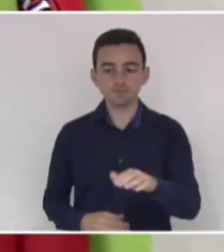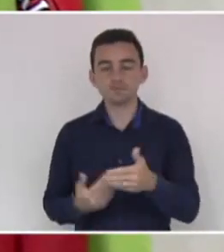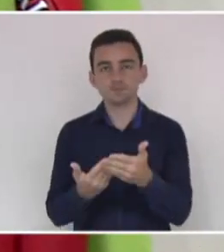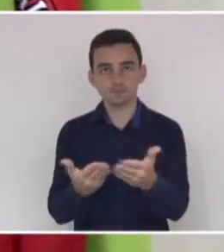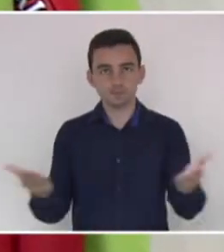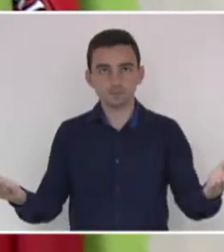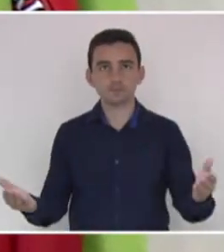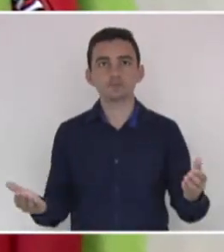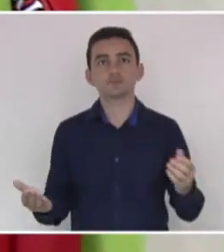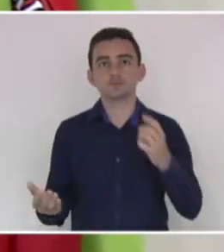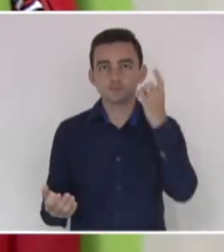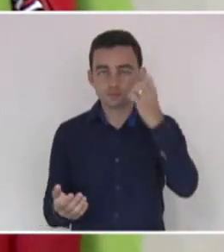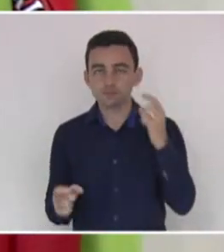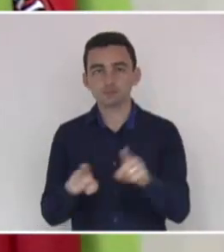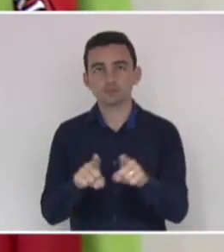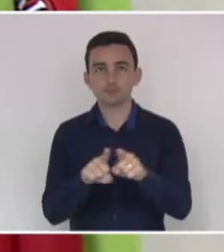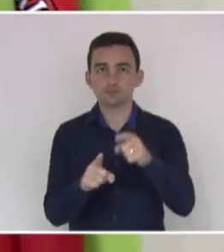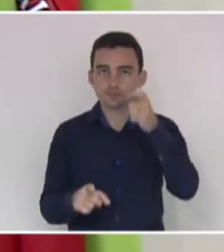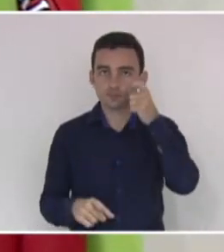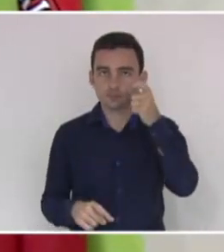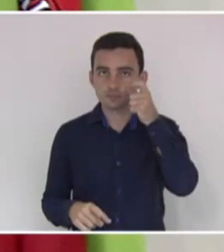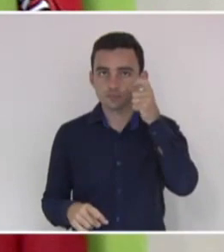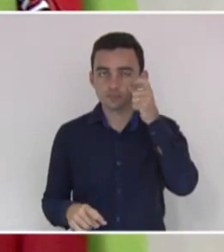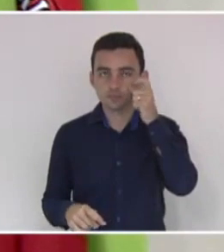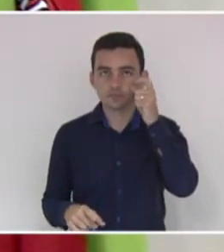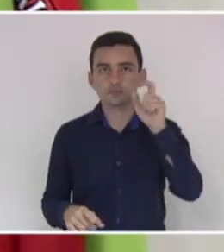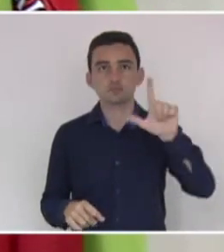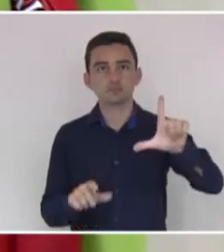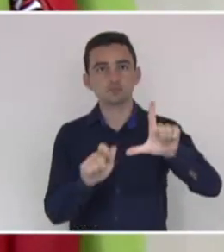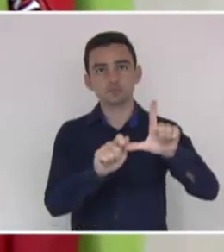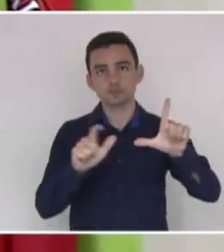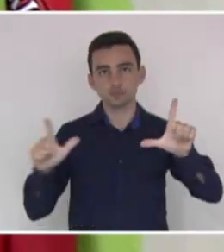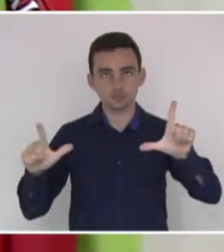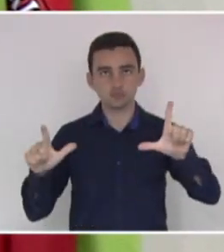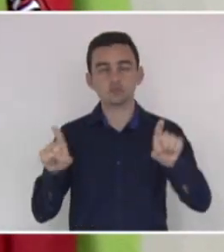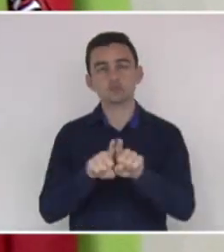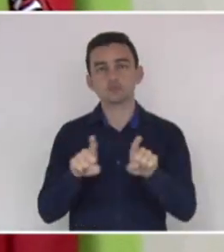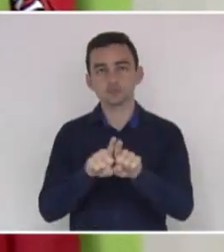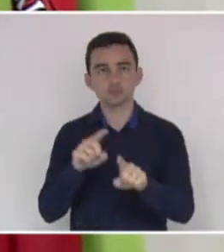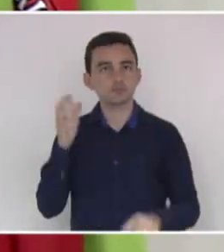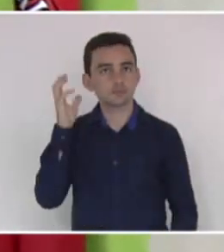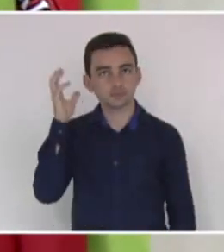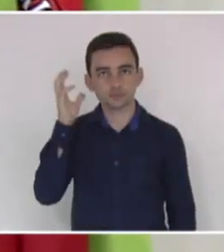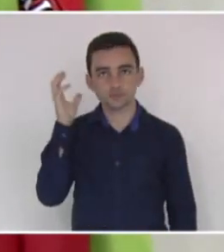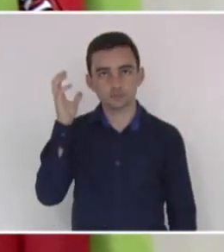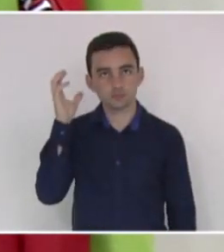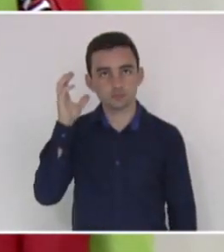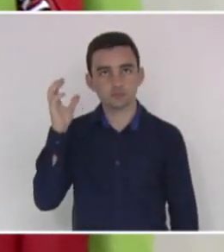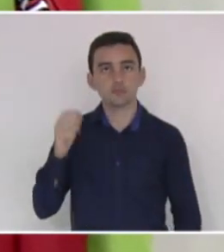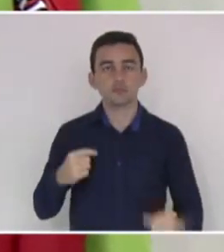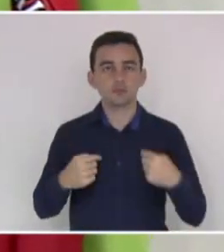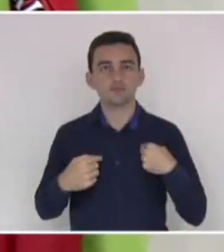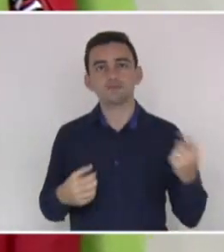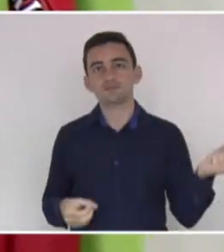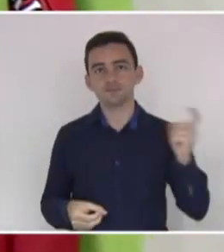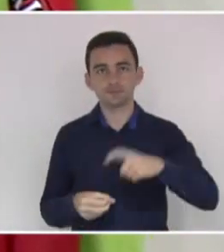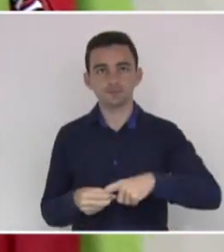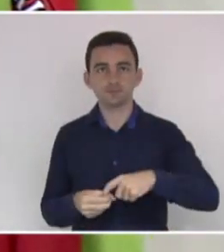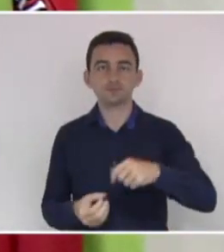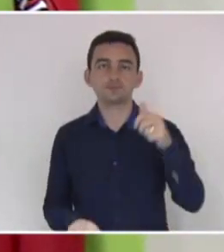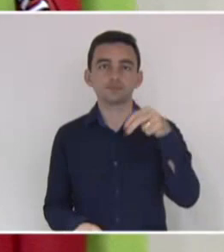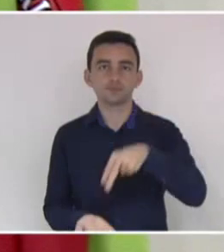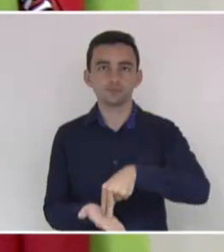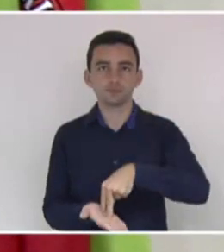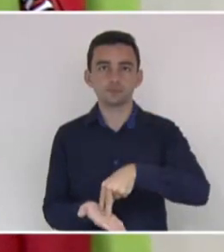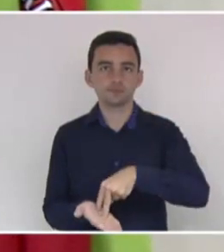telespectadores da TV Assembleia Legislativa e também da Rádio Digital. Volto à tribuna na tarde de hoje, senhor